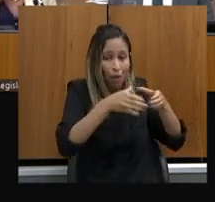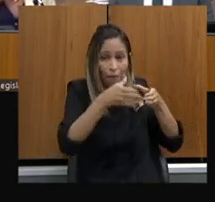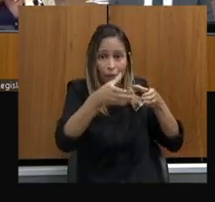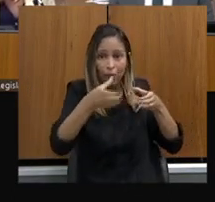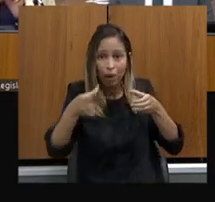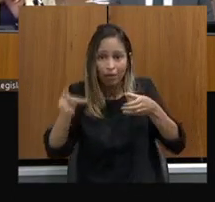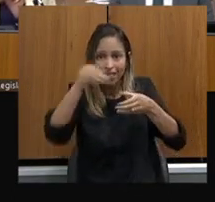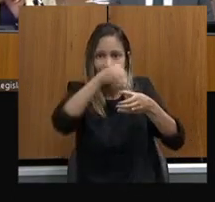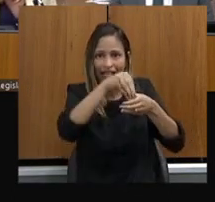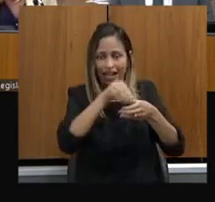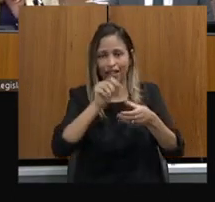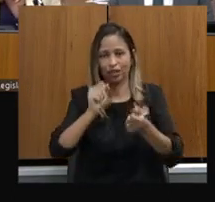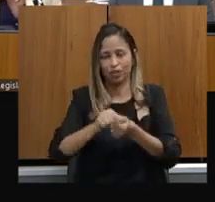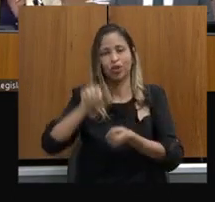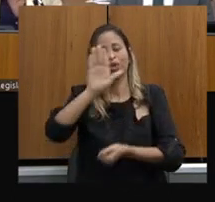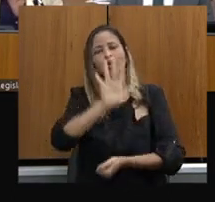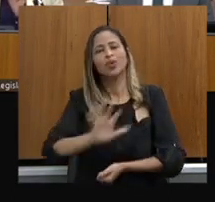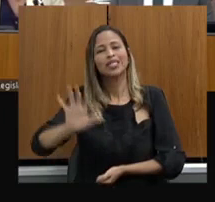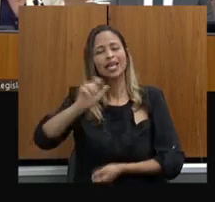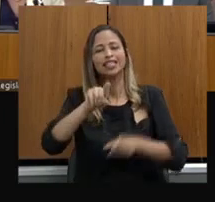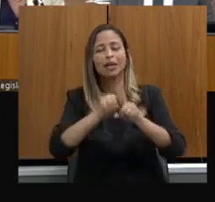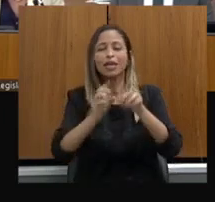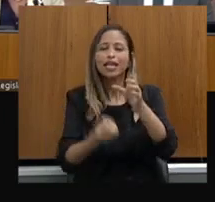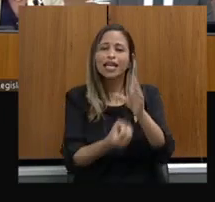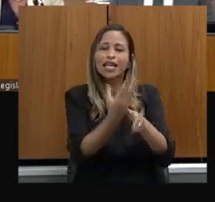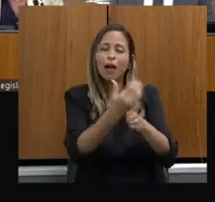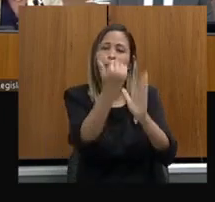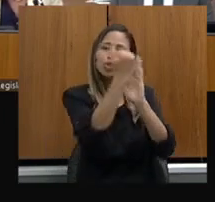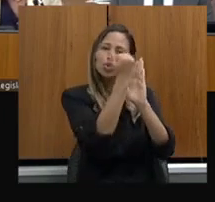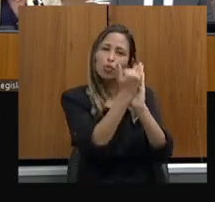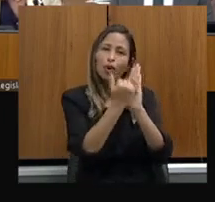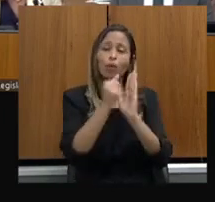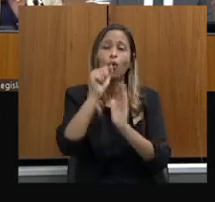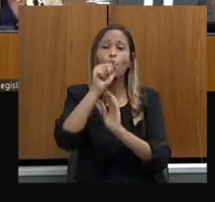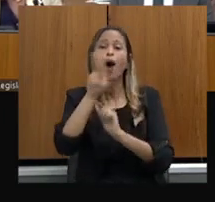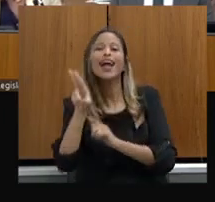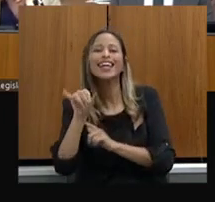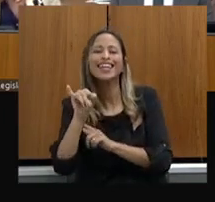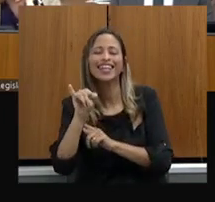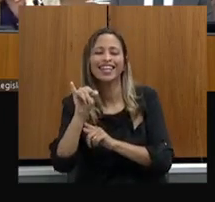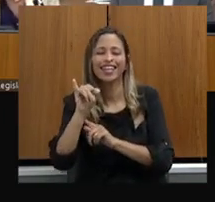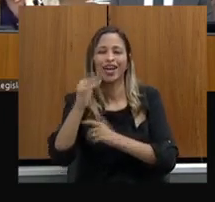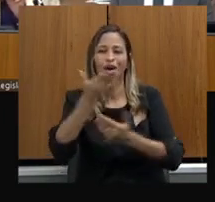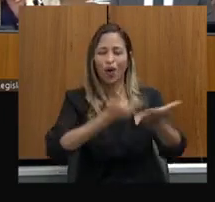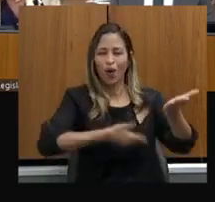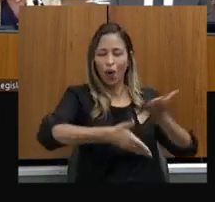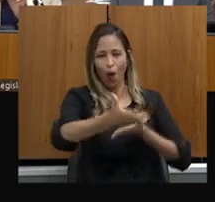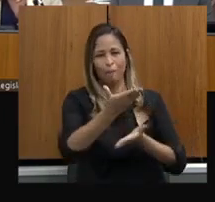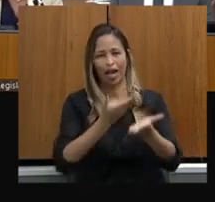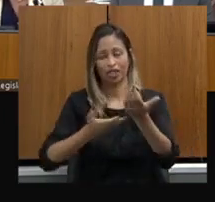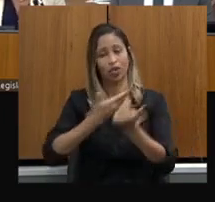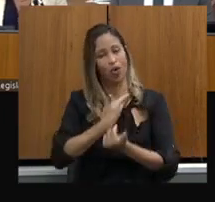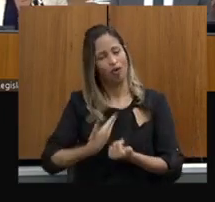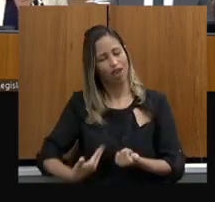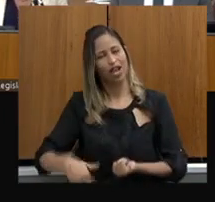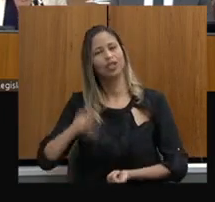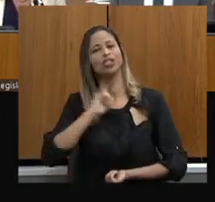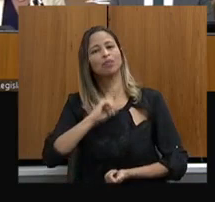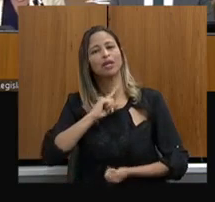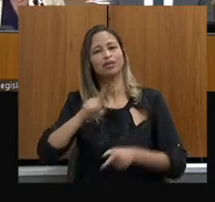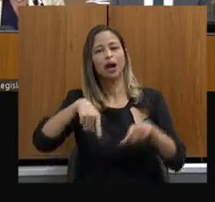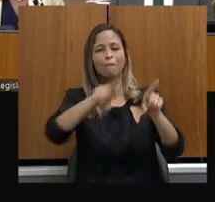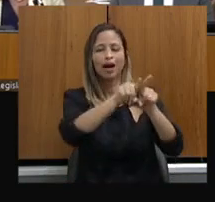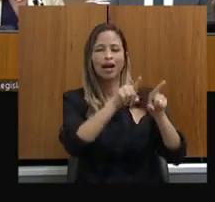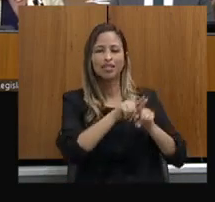integrado no estado e criamos o programa Uai compartilha no qual o governo de Minas em parceria com os